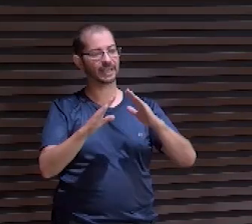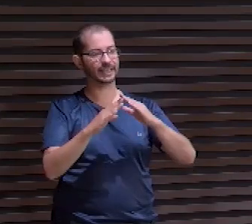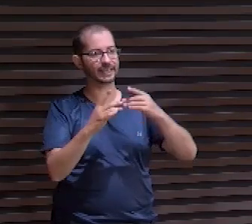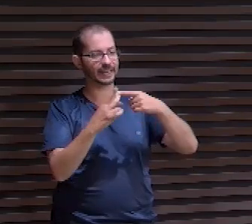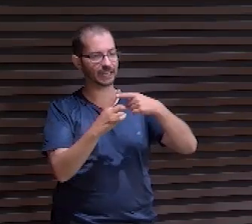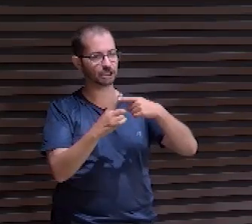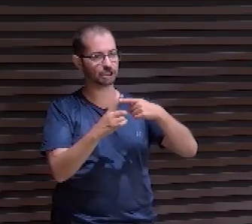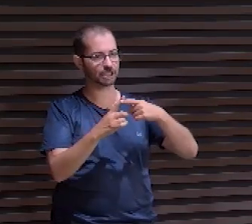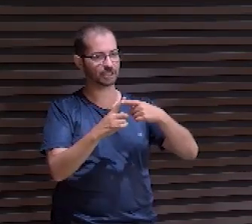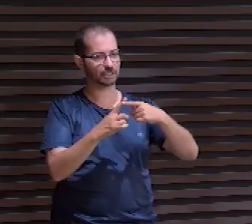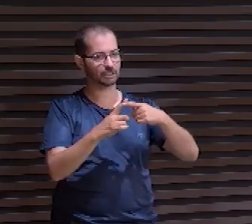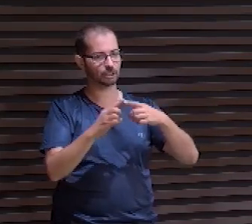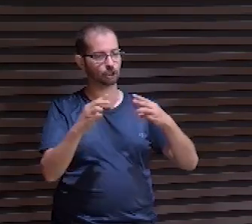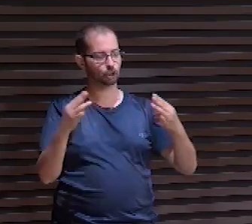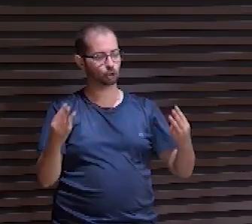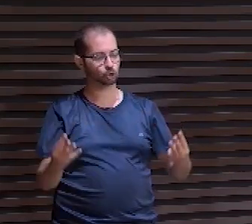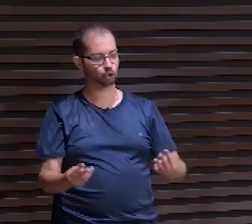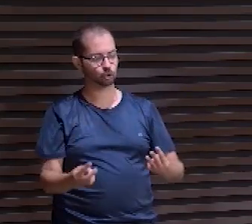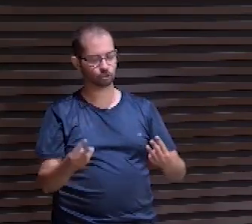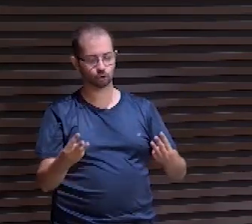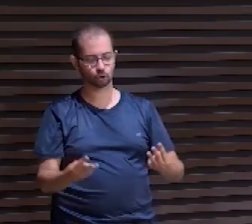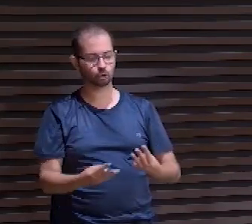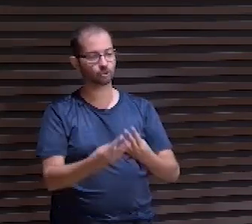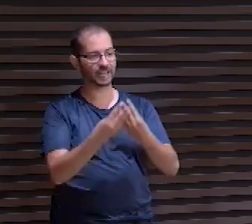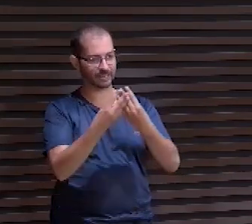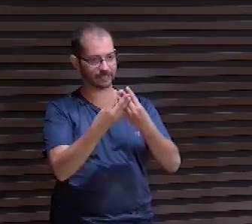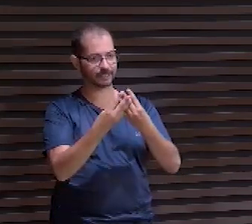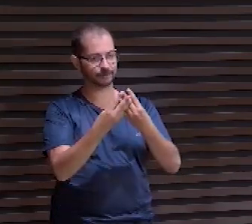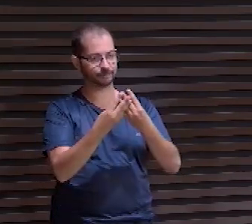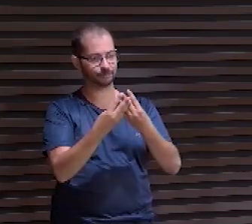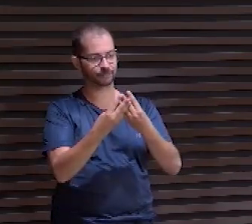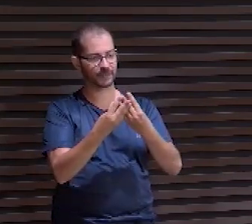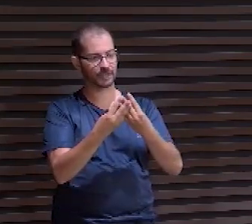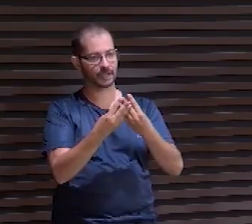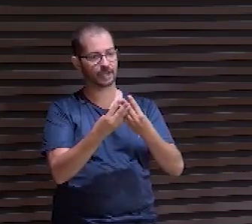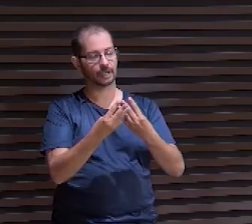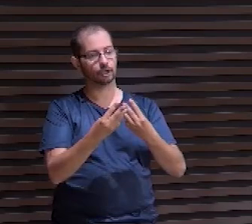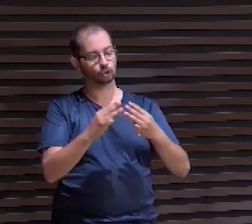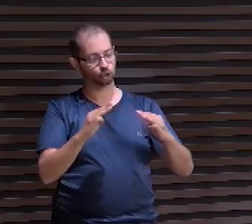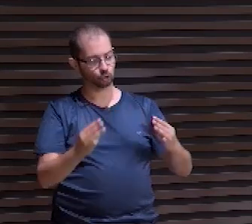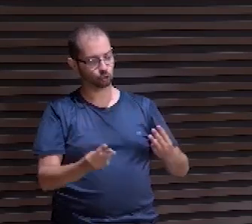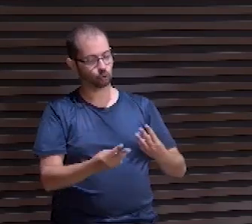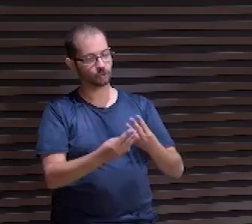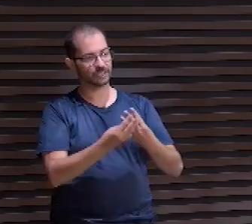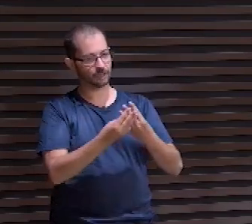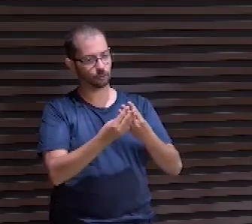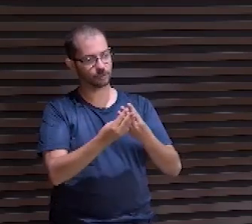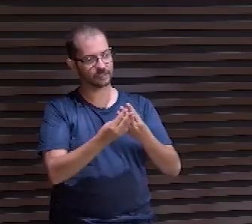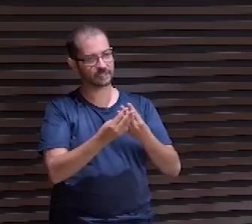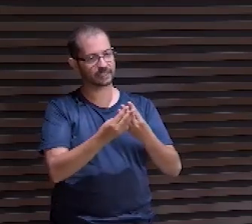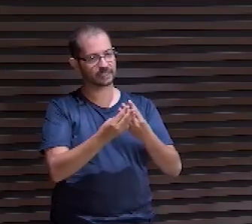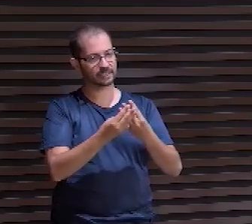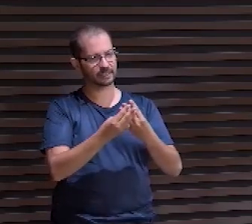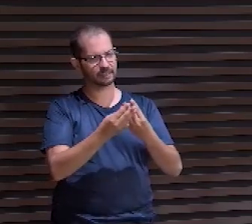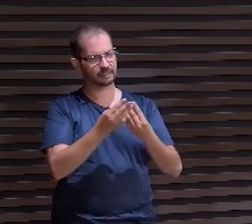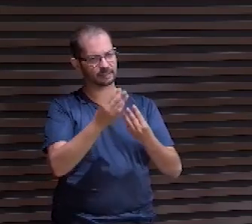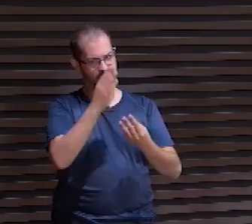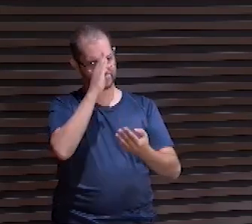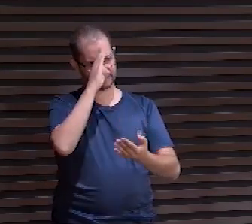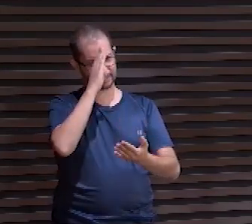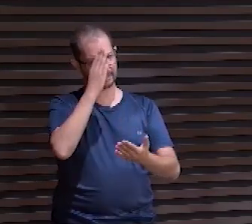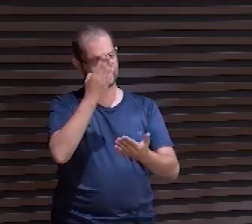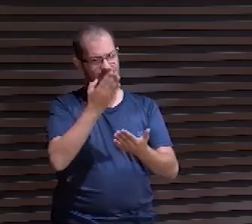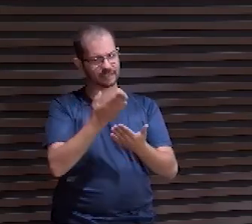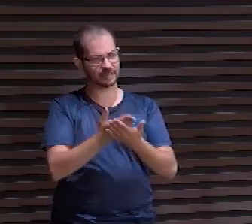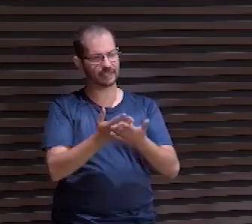judaica. Eram judeus convertidos ao cristianismo. E que, em